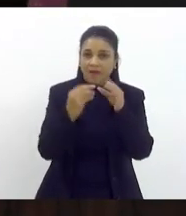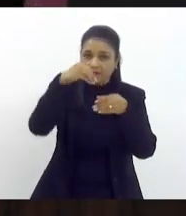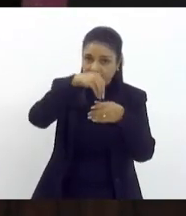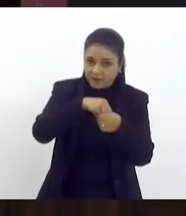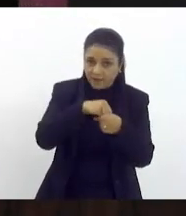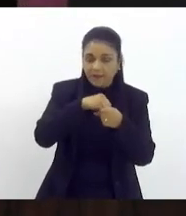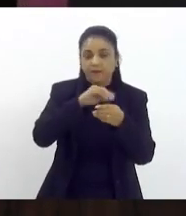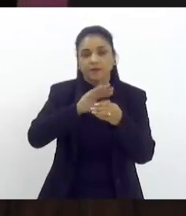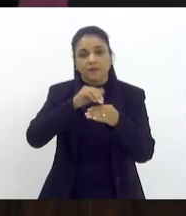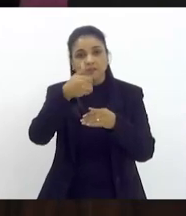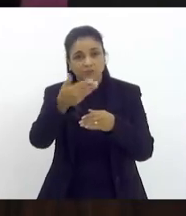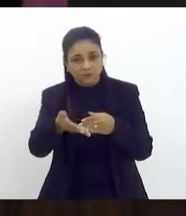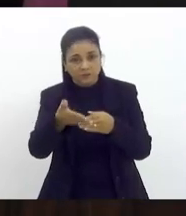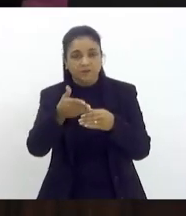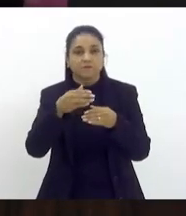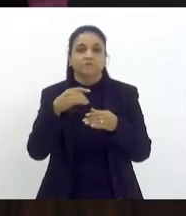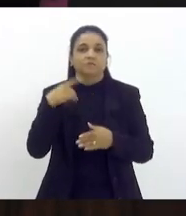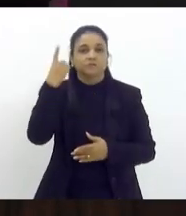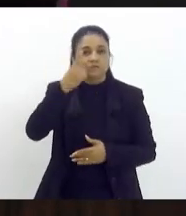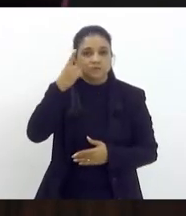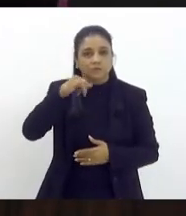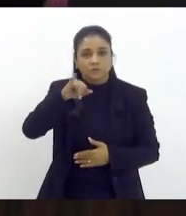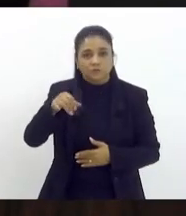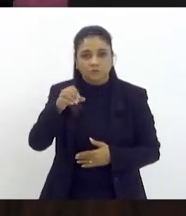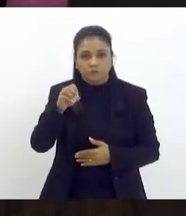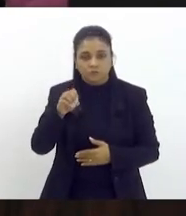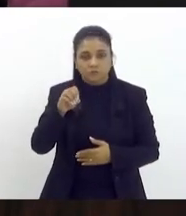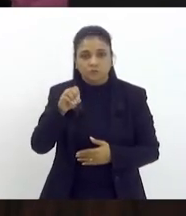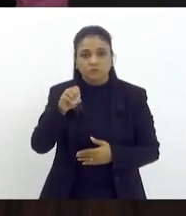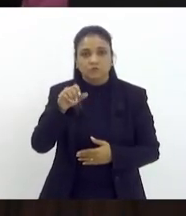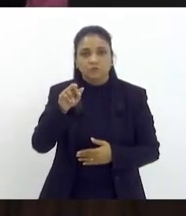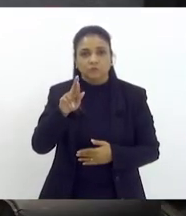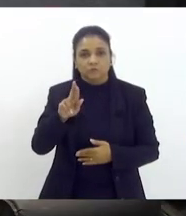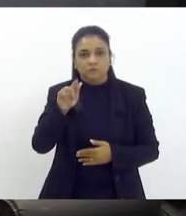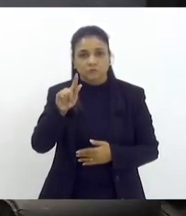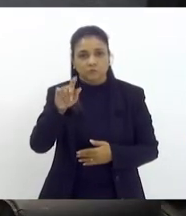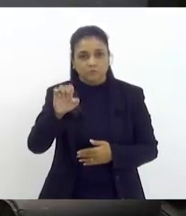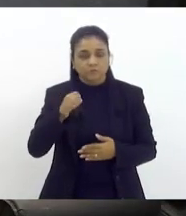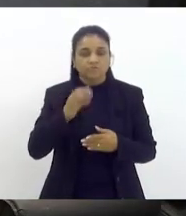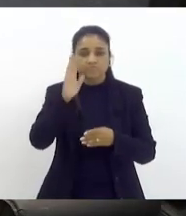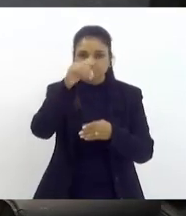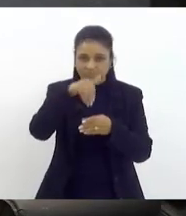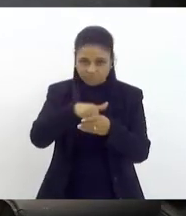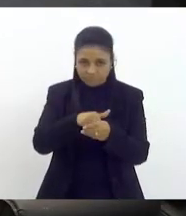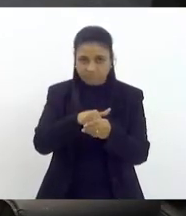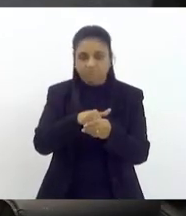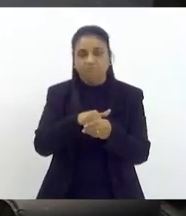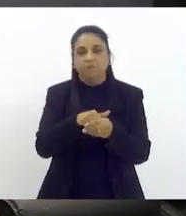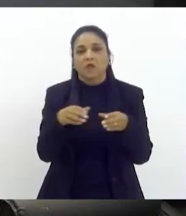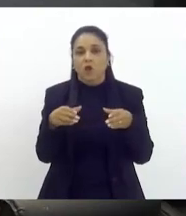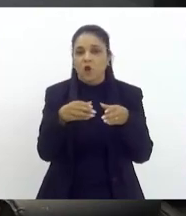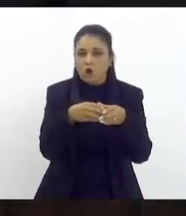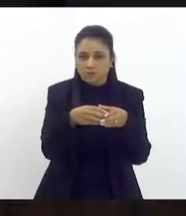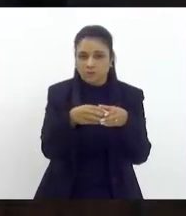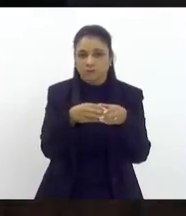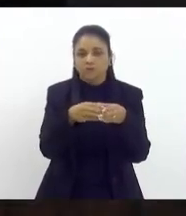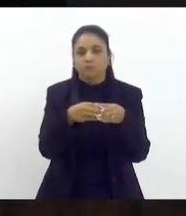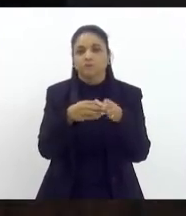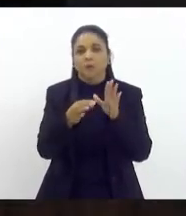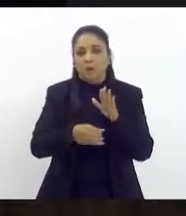deputados Jorge Felipe Neto senhor presidente favorável pela comissão de normas Muito obrigado